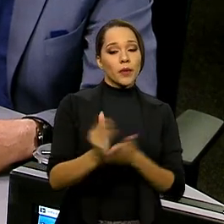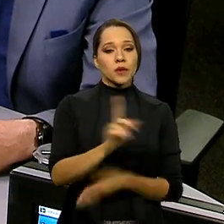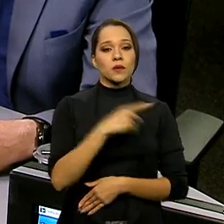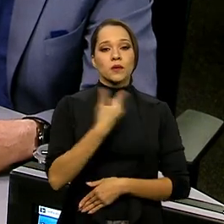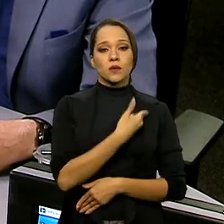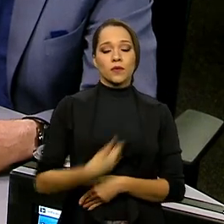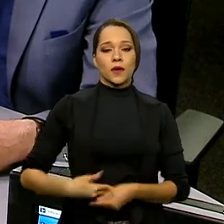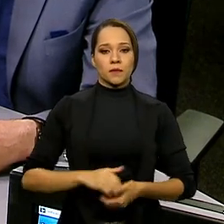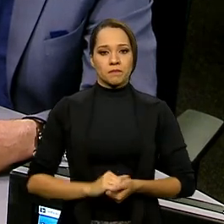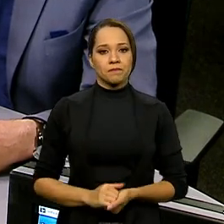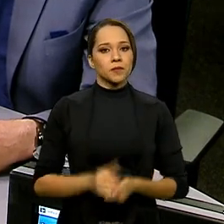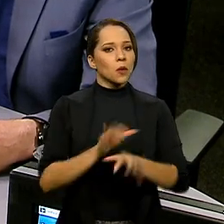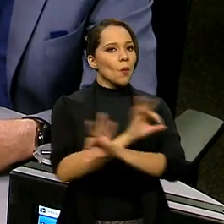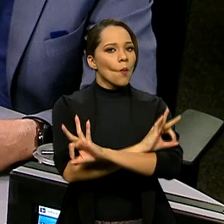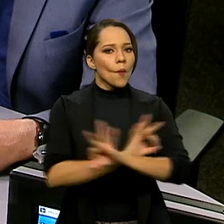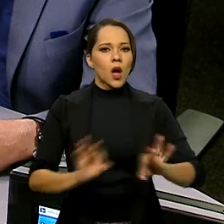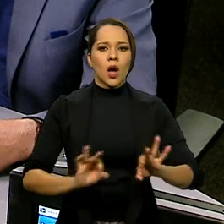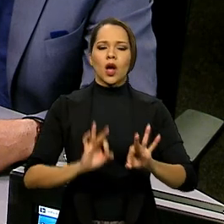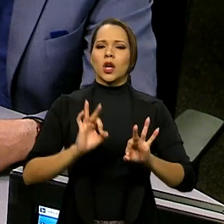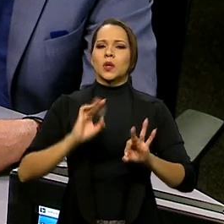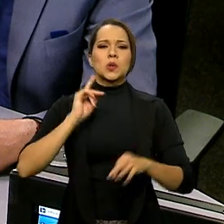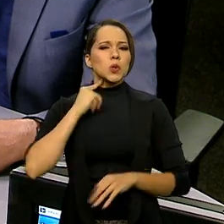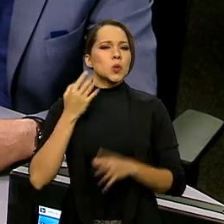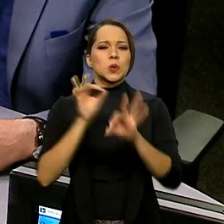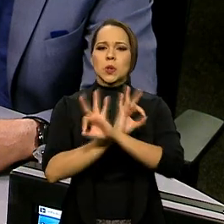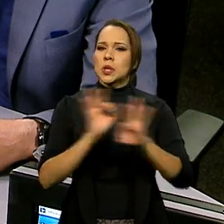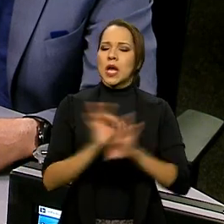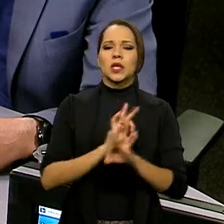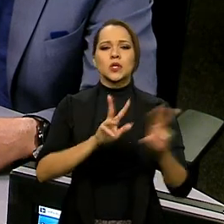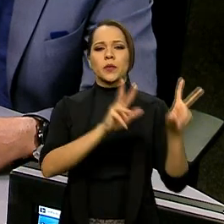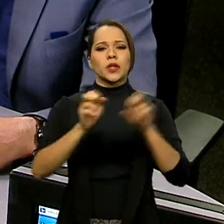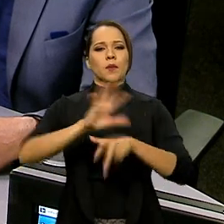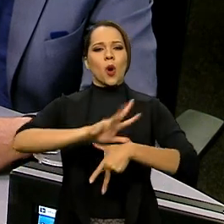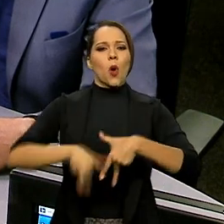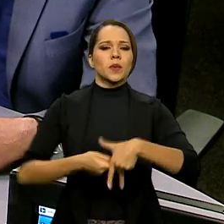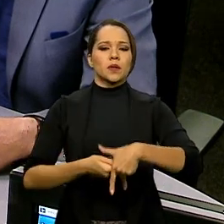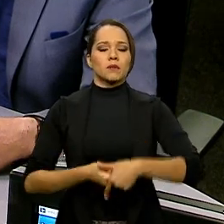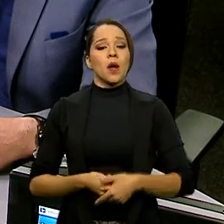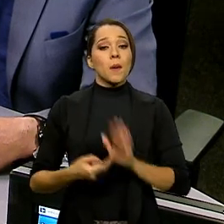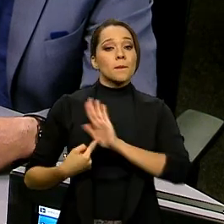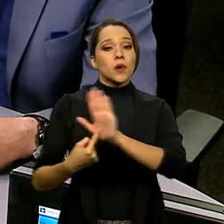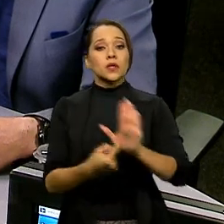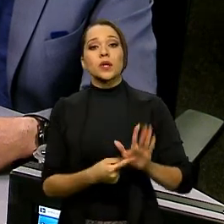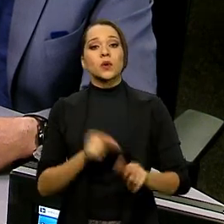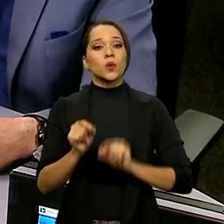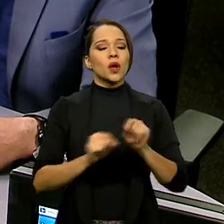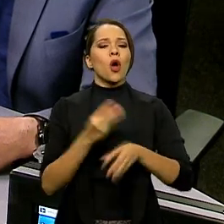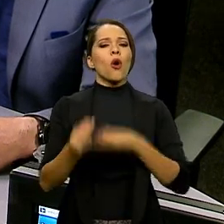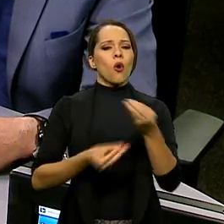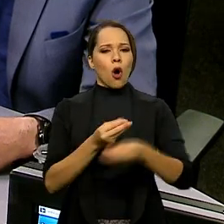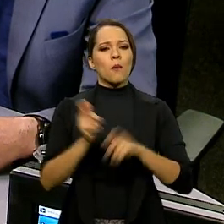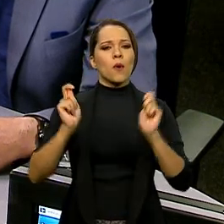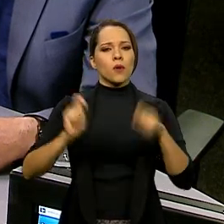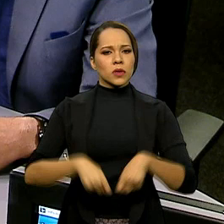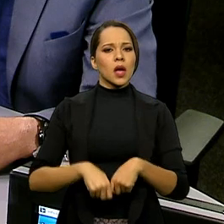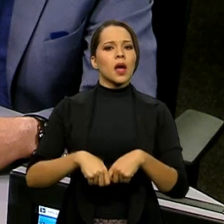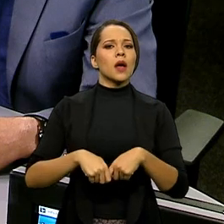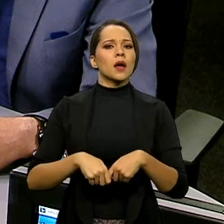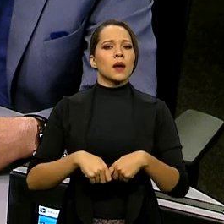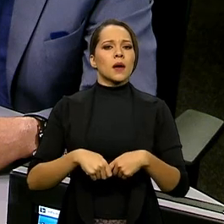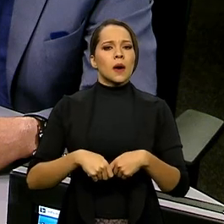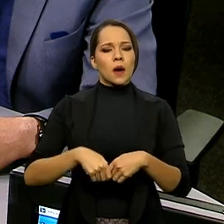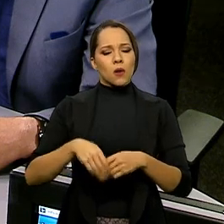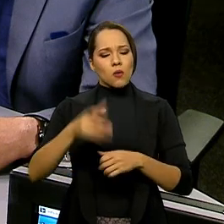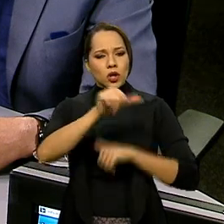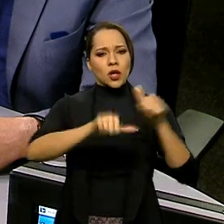nosso governo, sem uma mácula sequer sobre corrupção, demonstrando na prática como poderíamos mudar o Brasil.